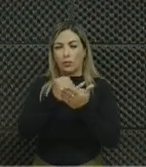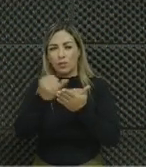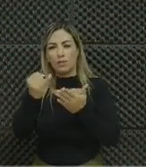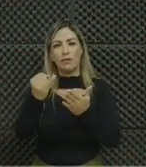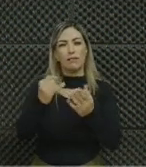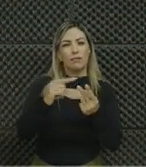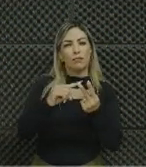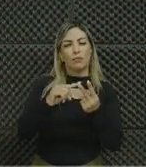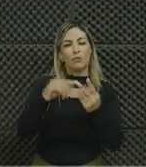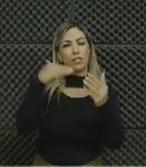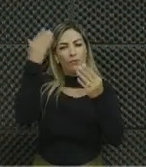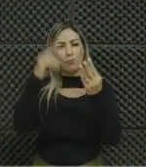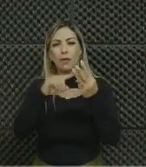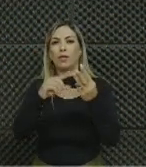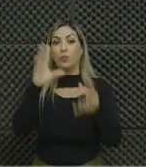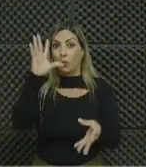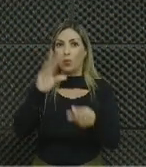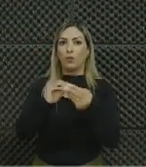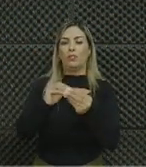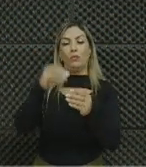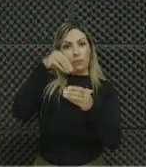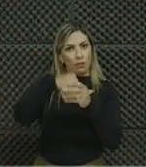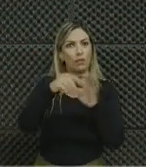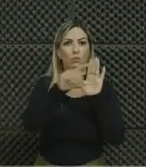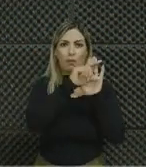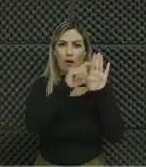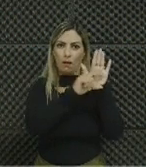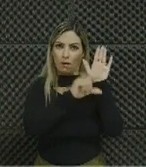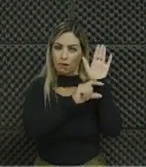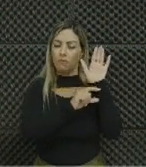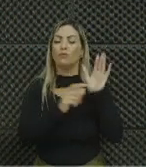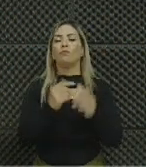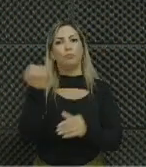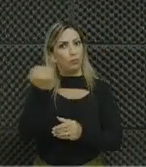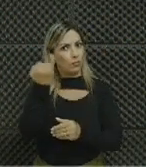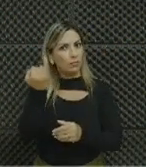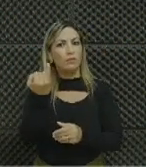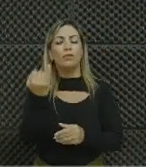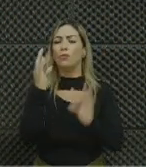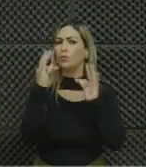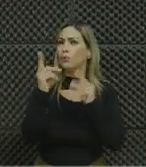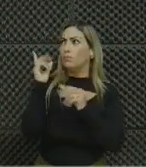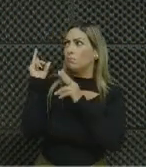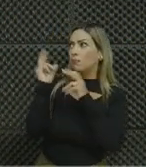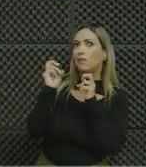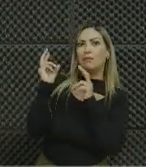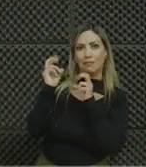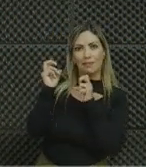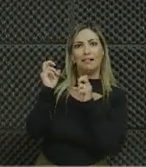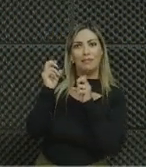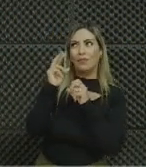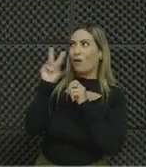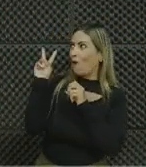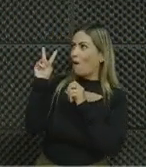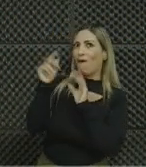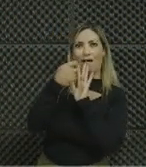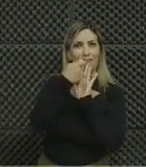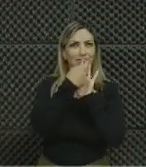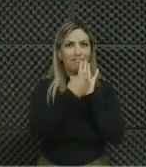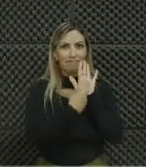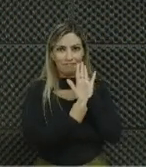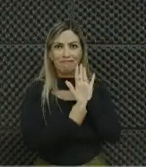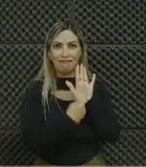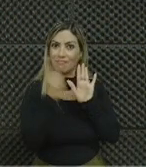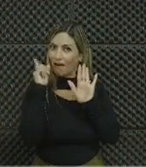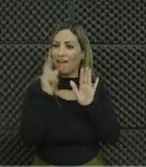introdução, desenvolvimento e conclusão dentro do parágrafo. Tudo isso você percebe se você olha essas redações